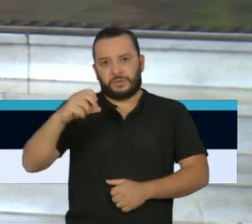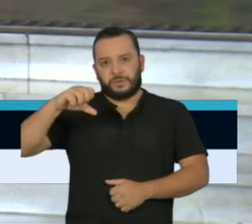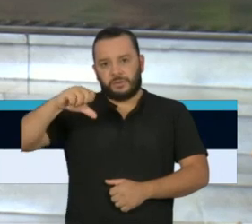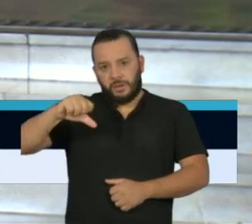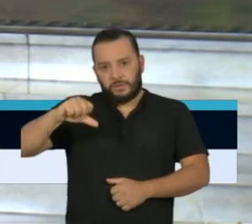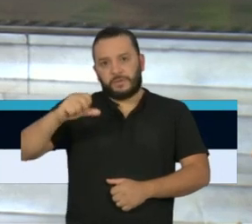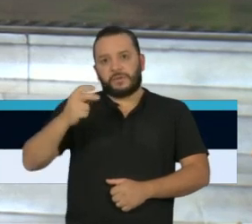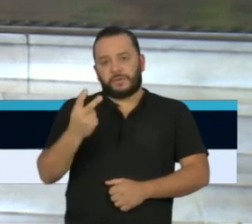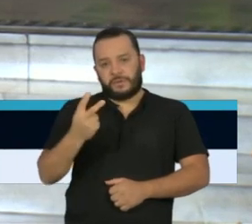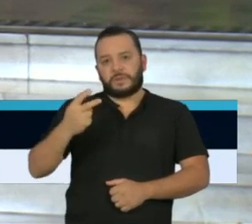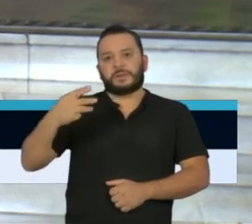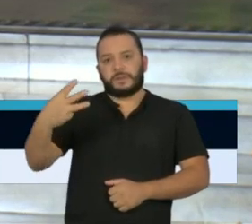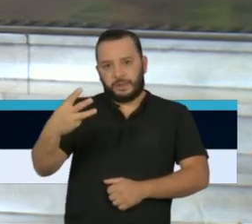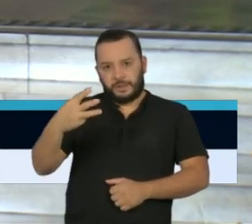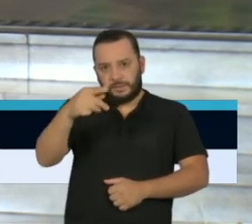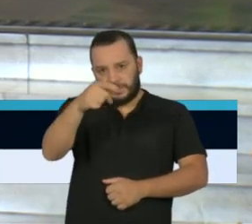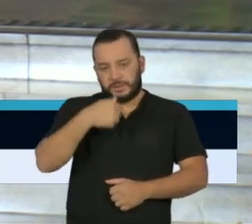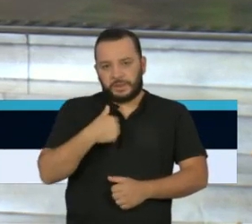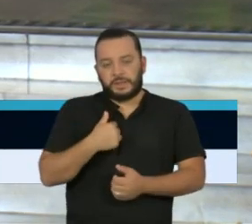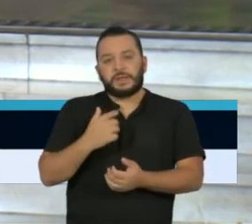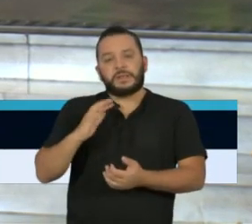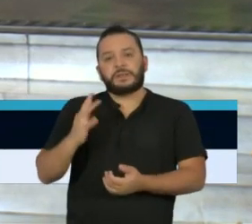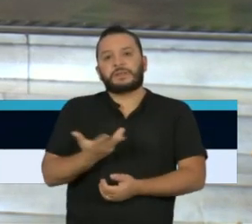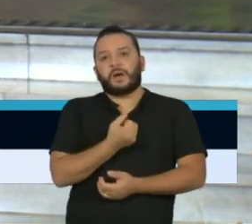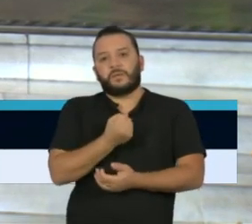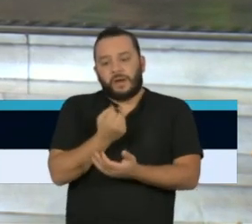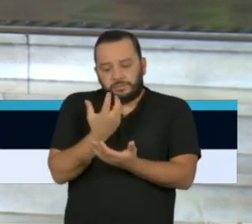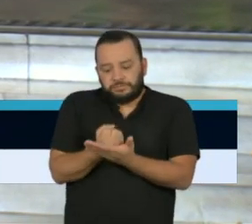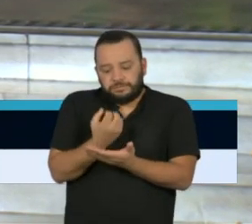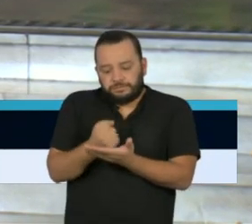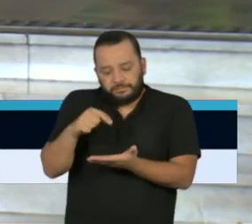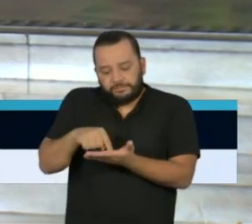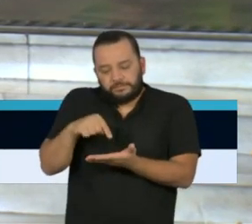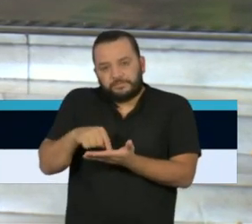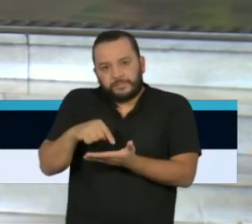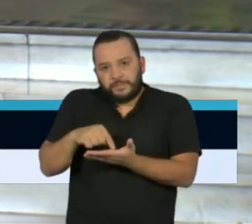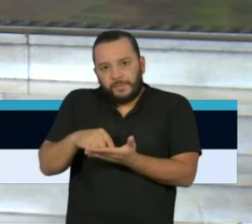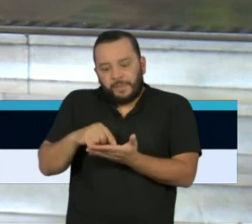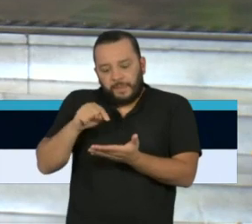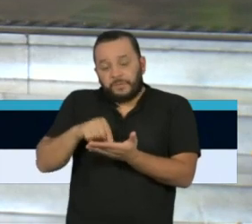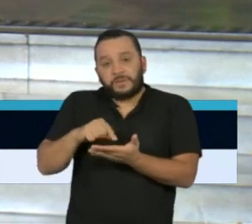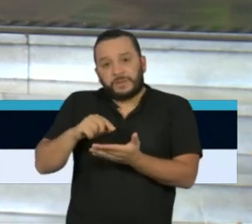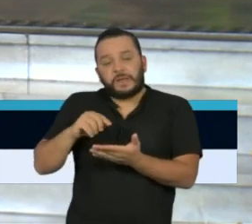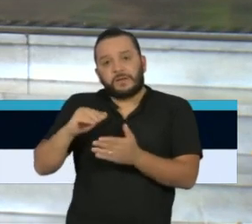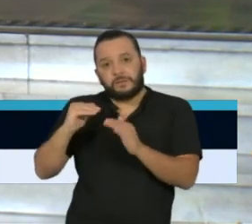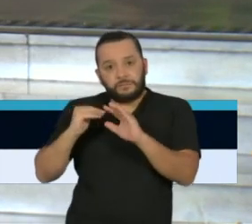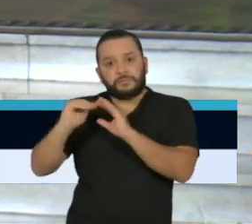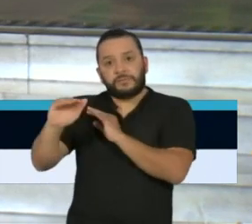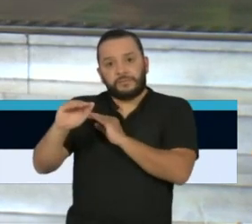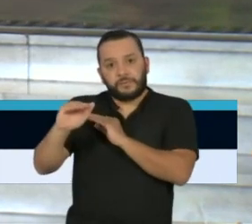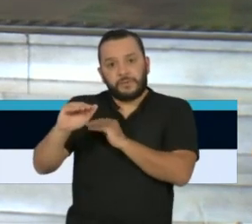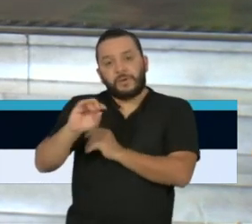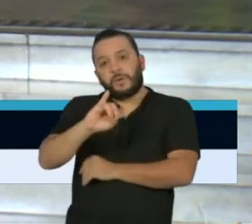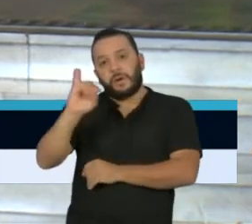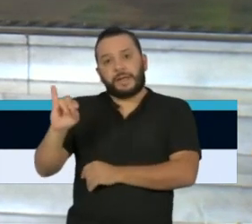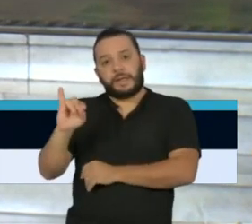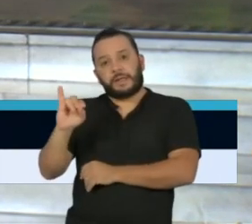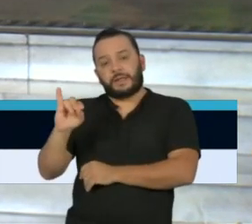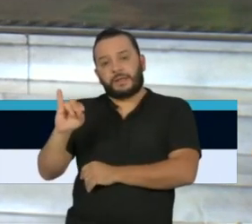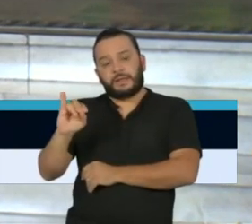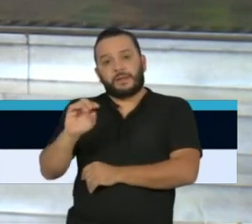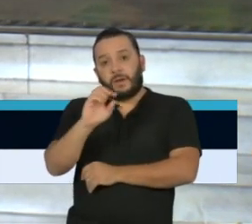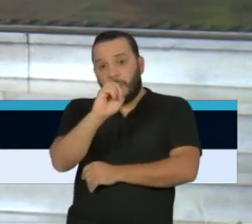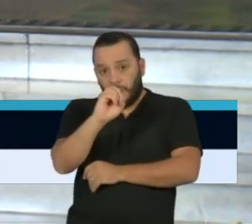95220-2923, a lista dos seus contatos no seu telefone celular. E mandar uma mensagem com a palavra OI,